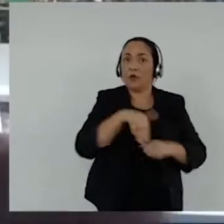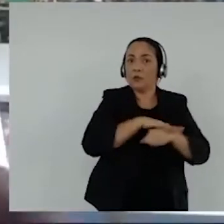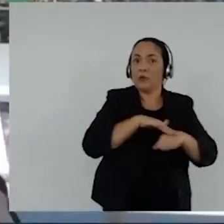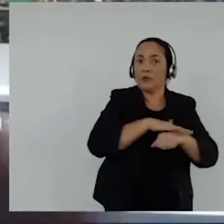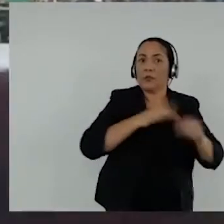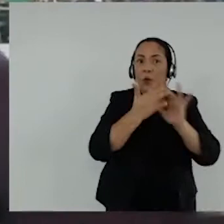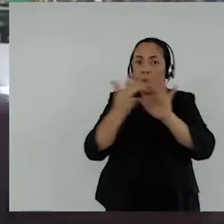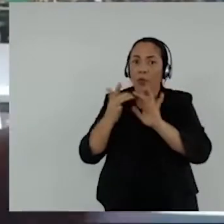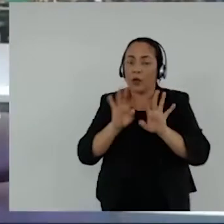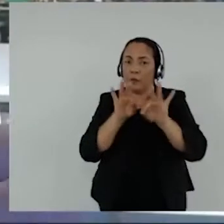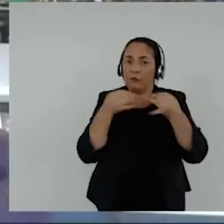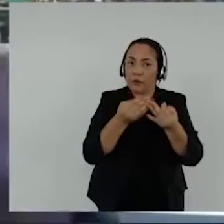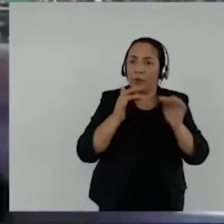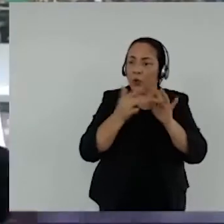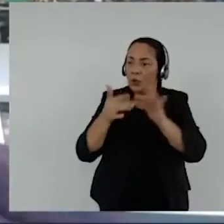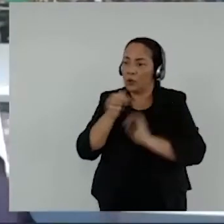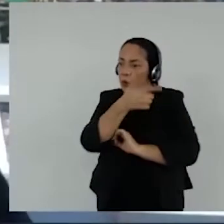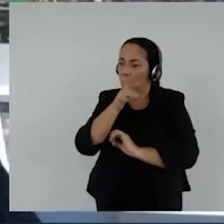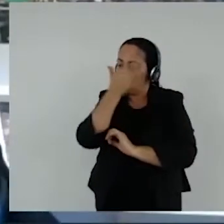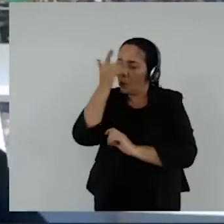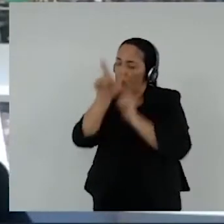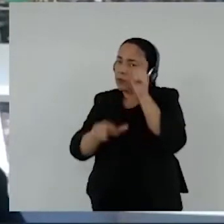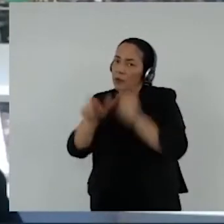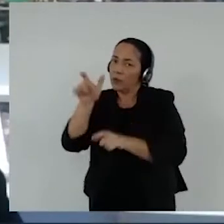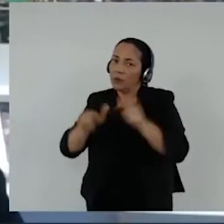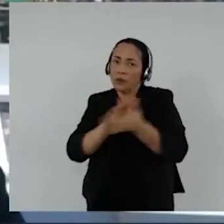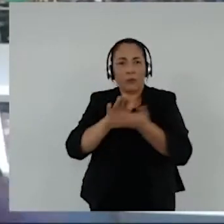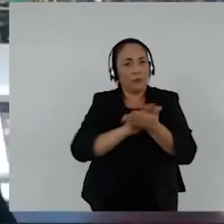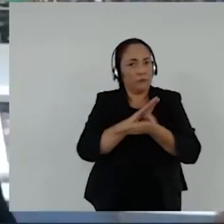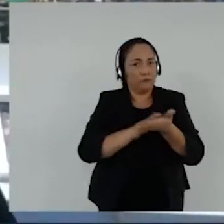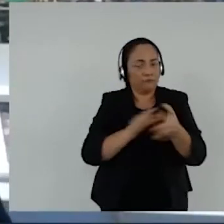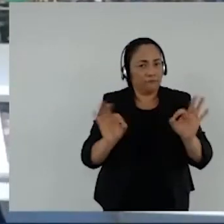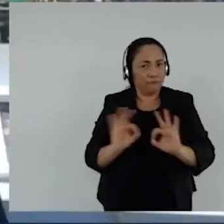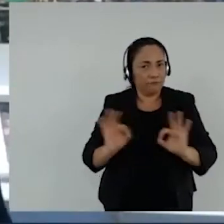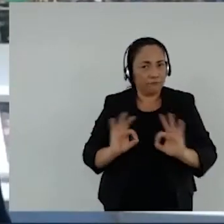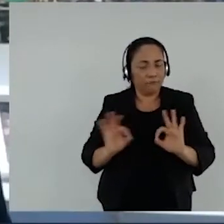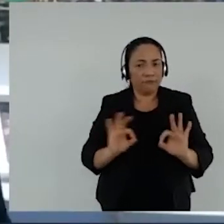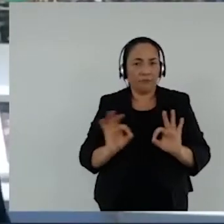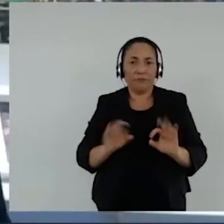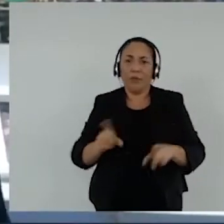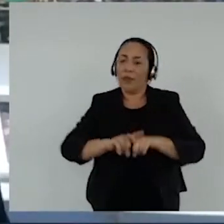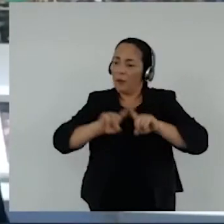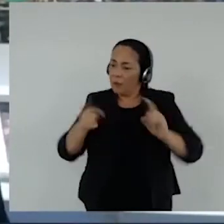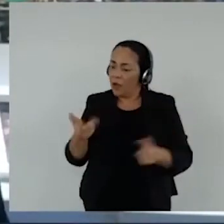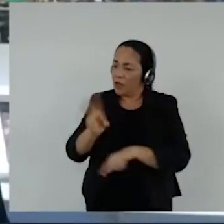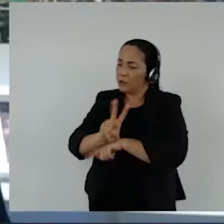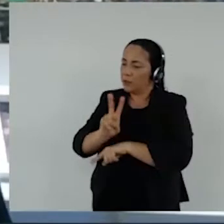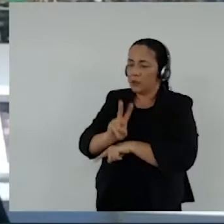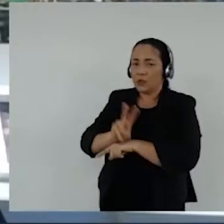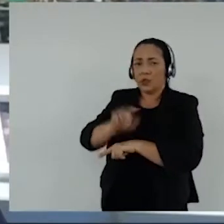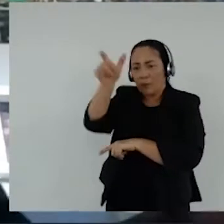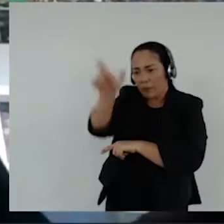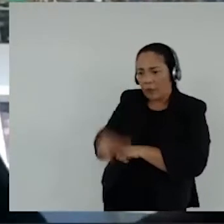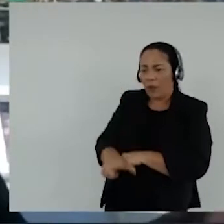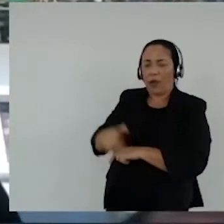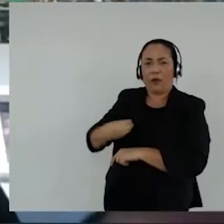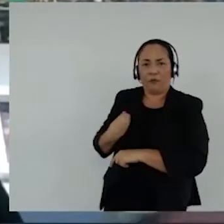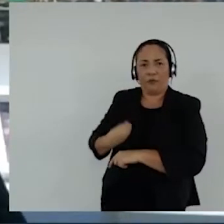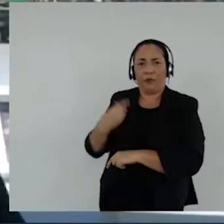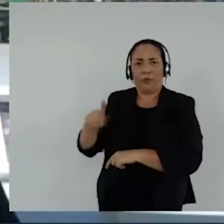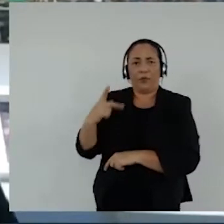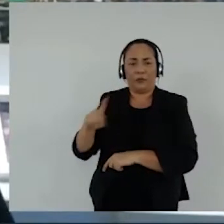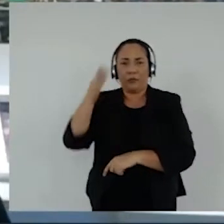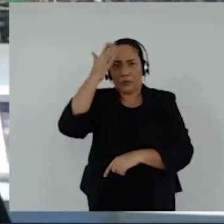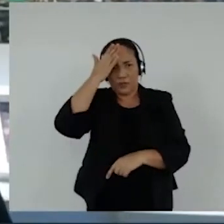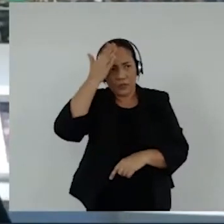fase da instrução, cada jurado decida de acordo com sua íntima convicção, mas é para preservar também a sua isenção. Nós sabemos que os